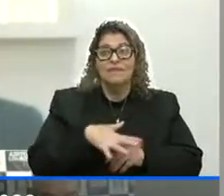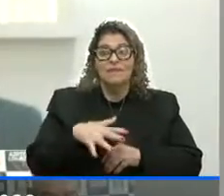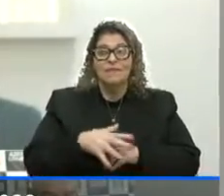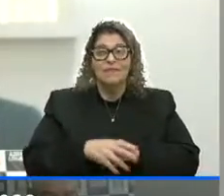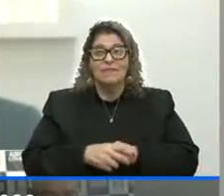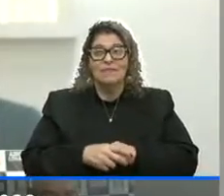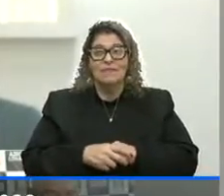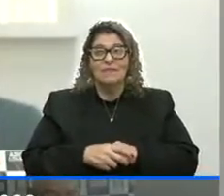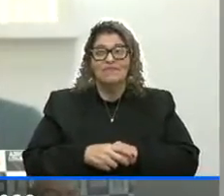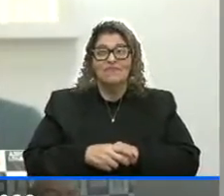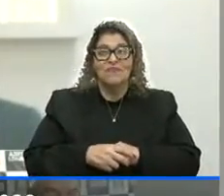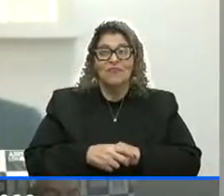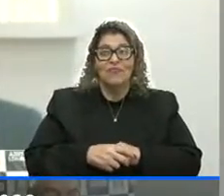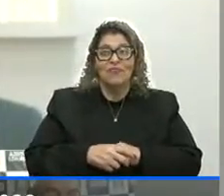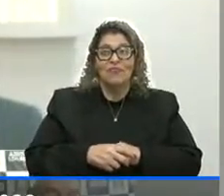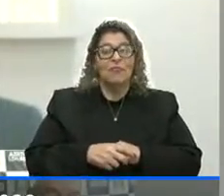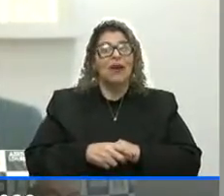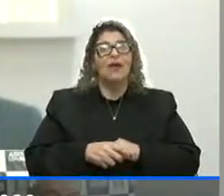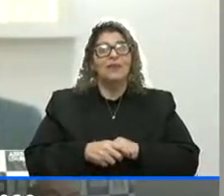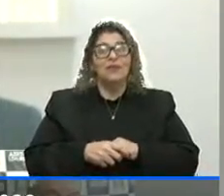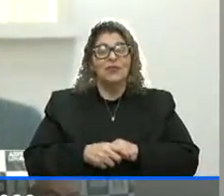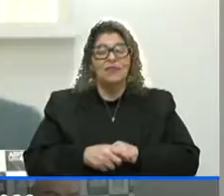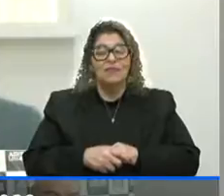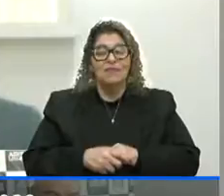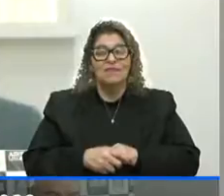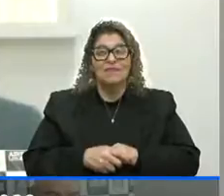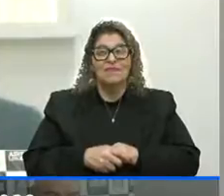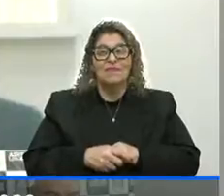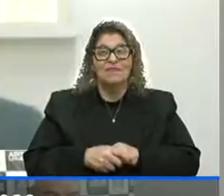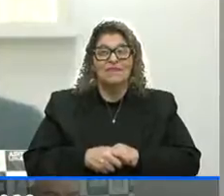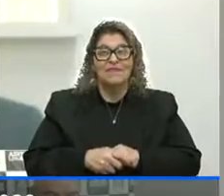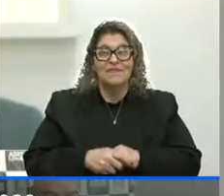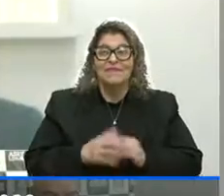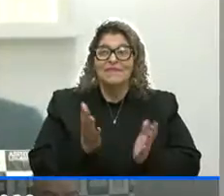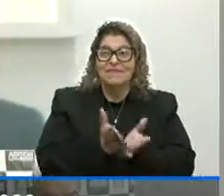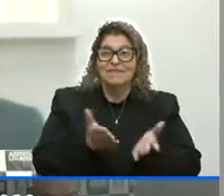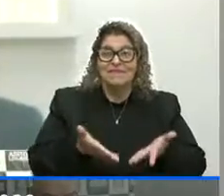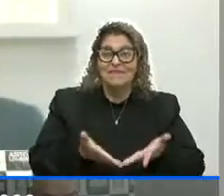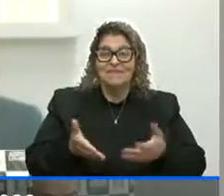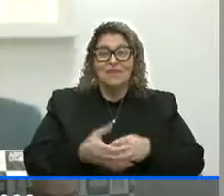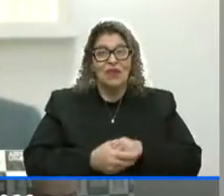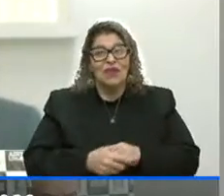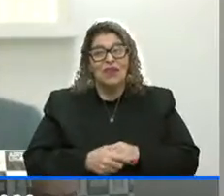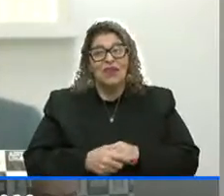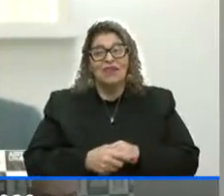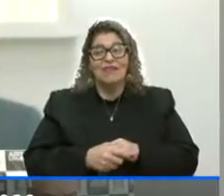compromissos, tradicionais compromissos, né? Que é das reuniões das comissões,